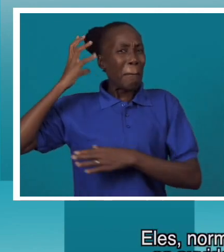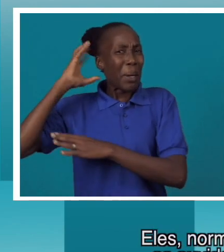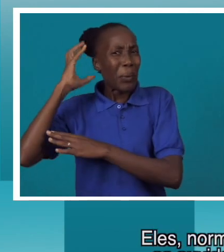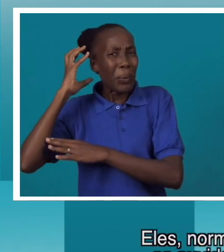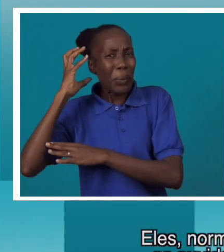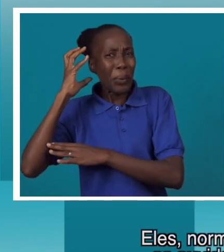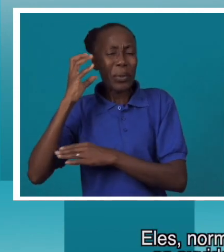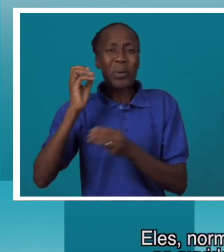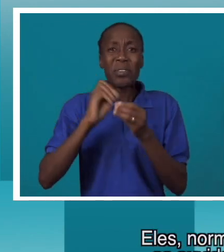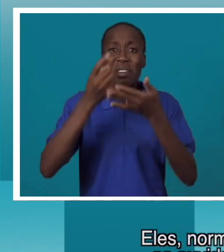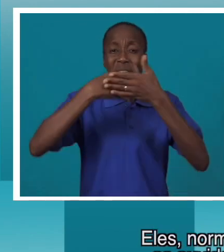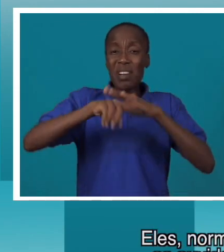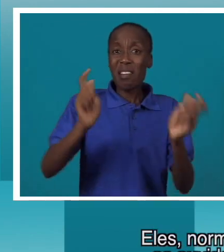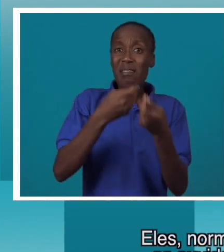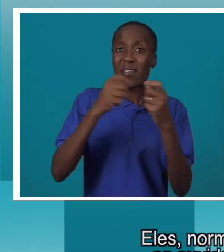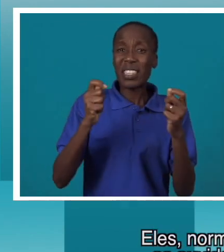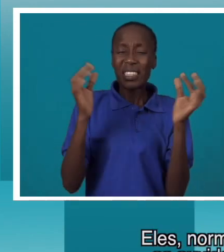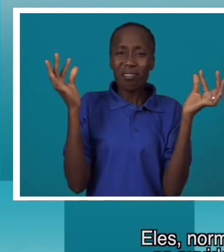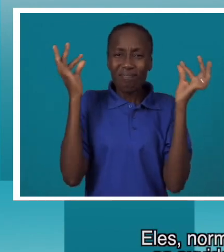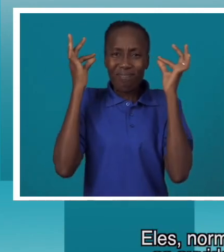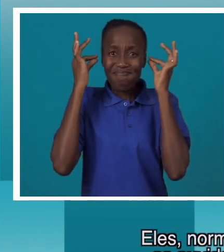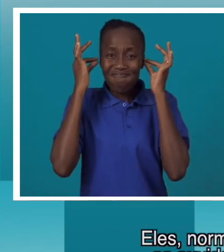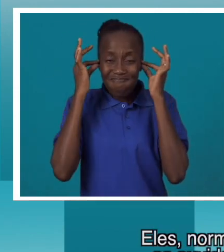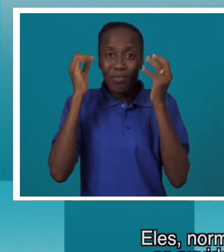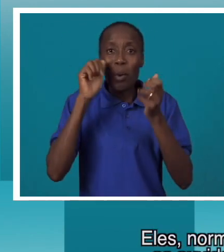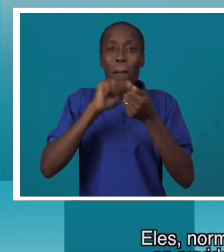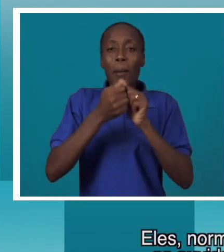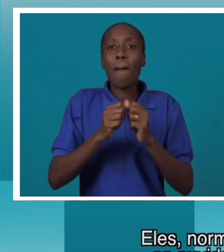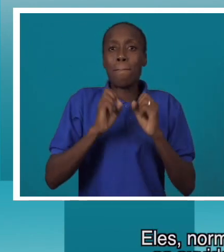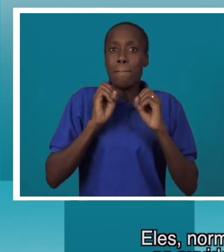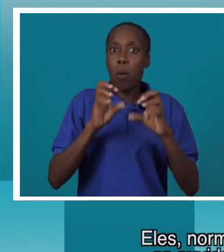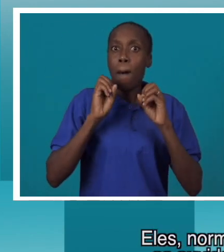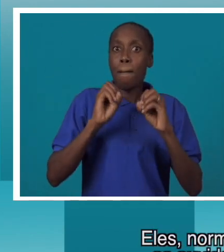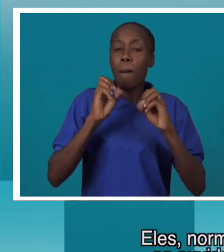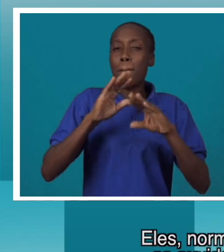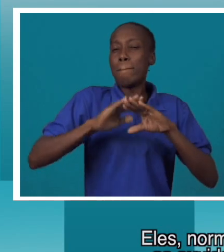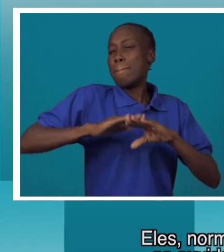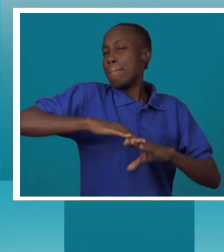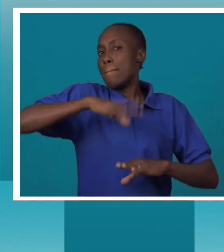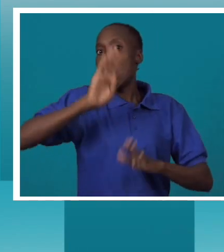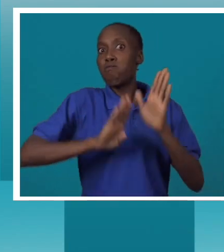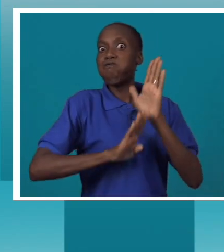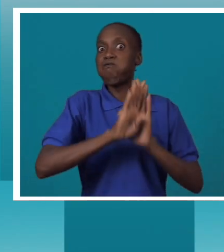normalmente vão à festa e ficam assim tapam os ouvidos por causa da música alta.